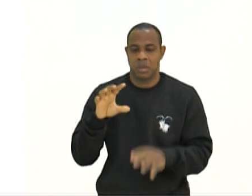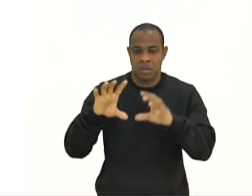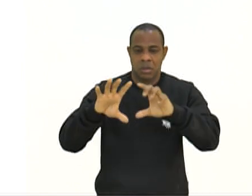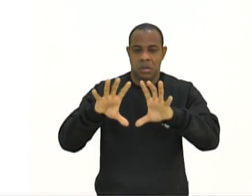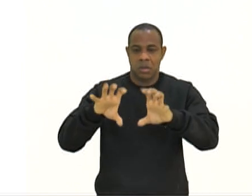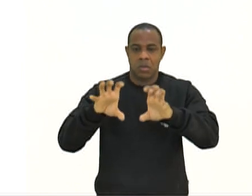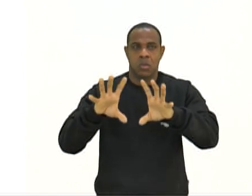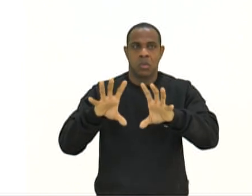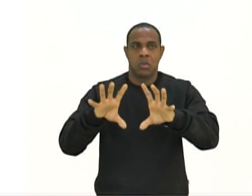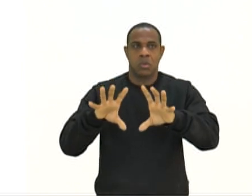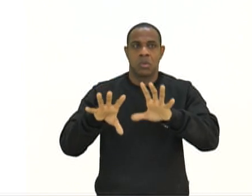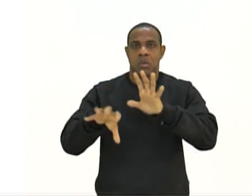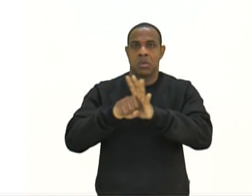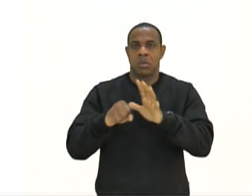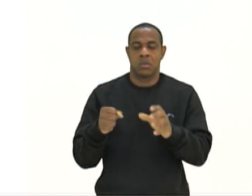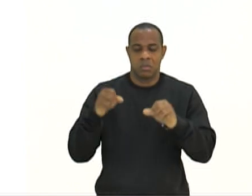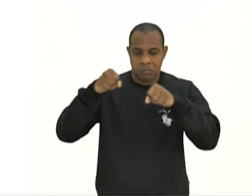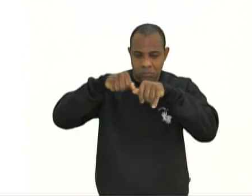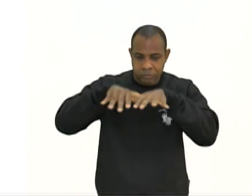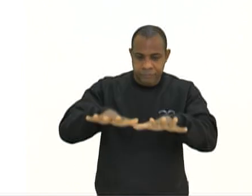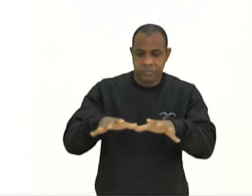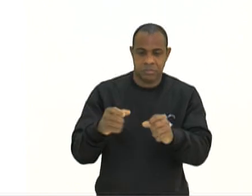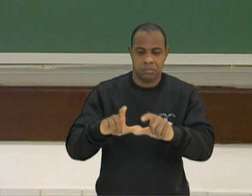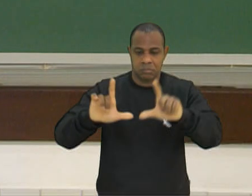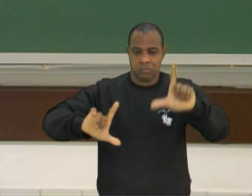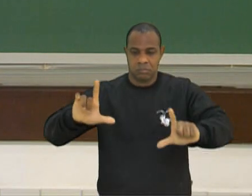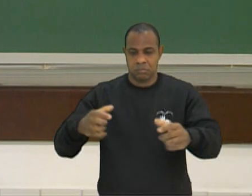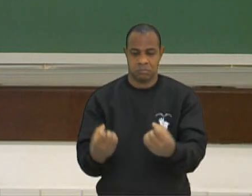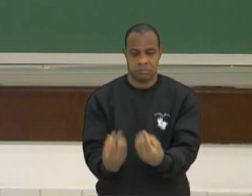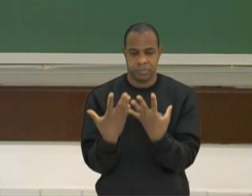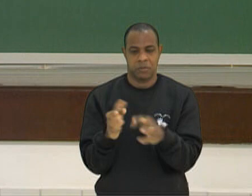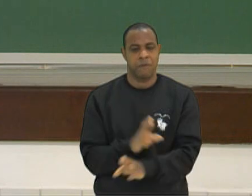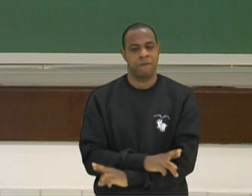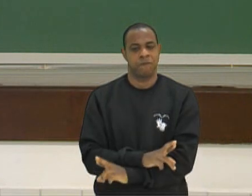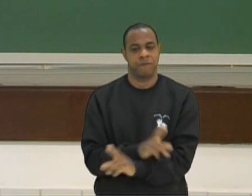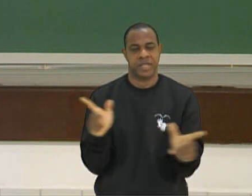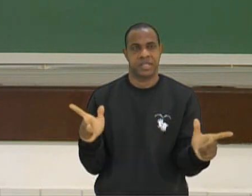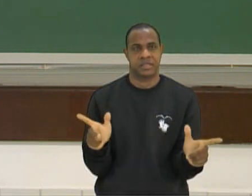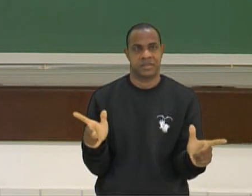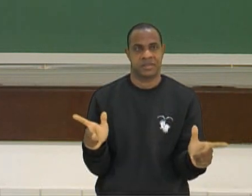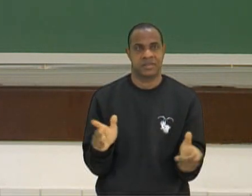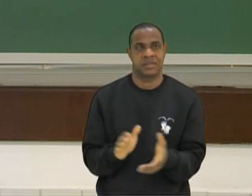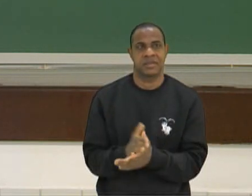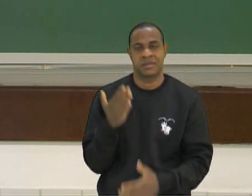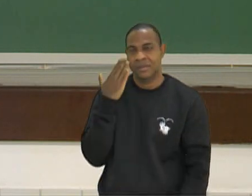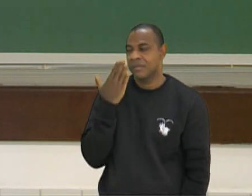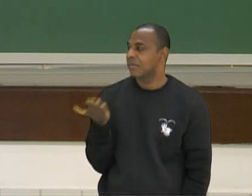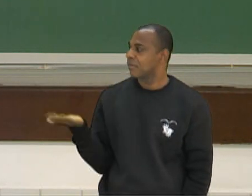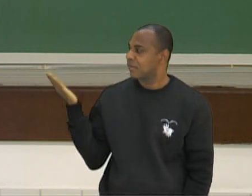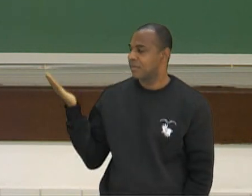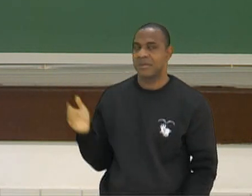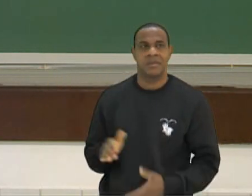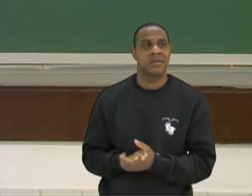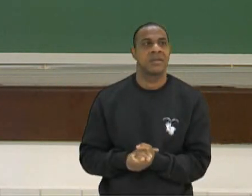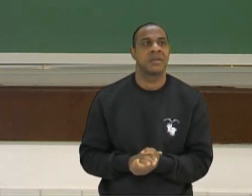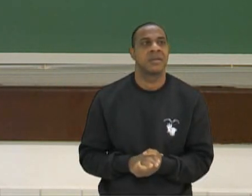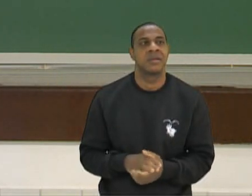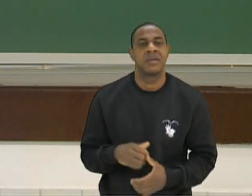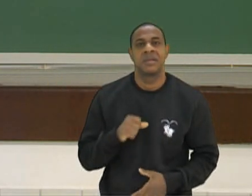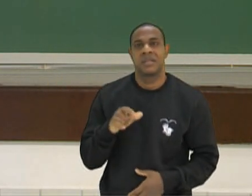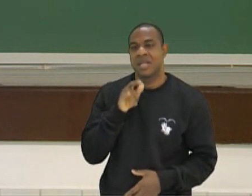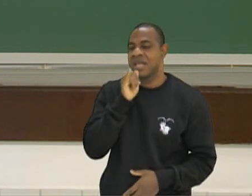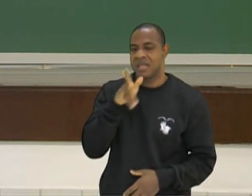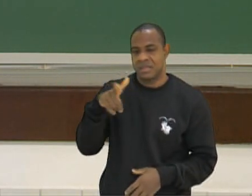e o sinal é transmitido com maior qualidade. Olha tanta coisa diferente que eu venho trazer para vocês aqui, mas um detalhe que você tem. Se na